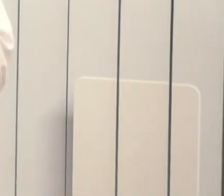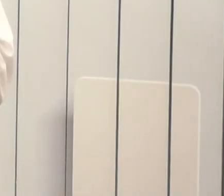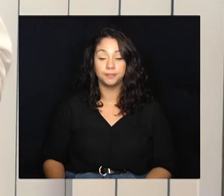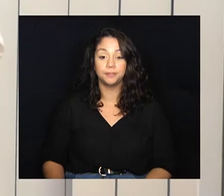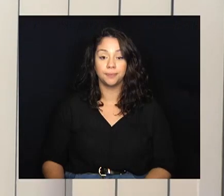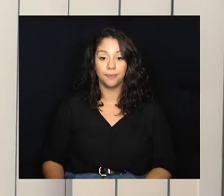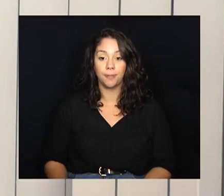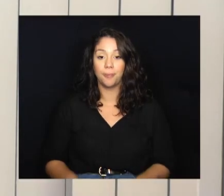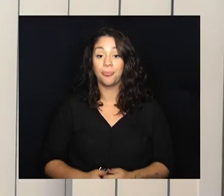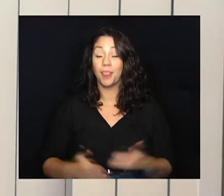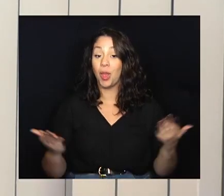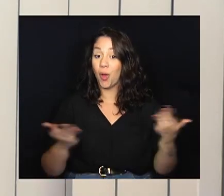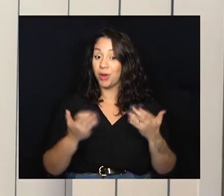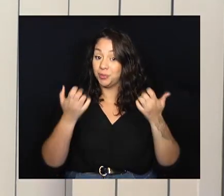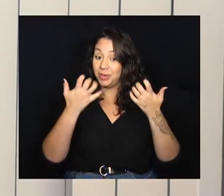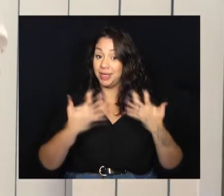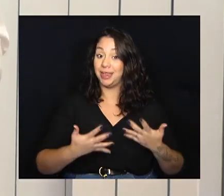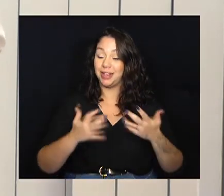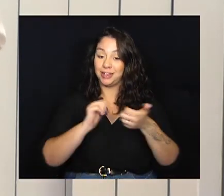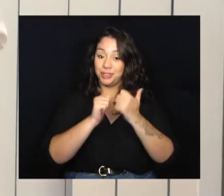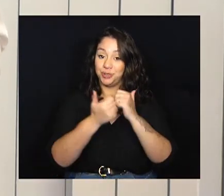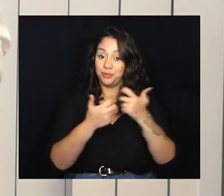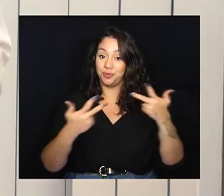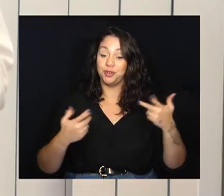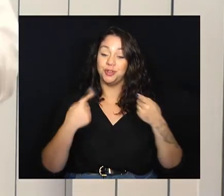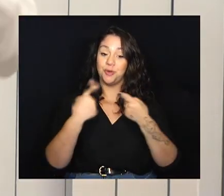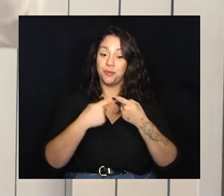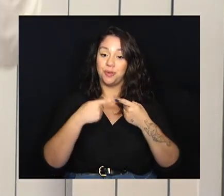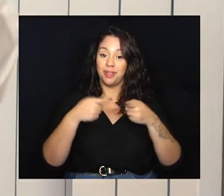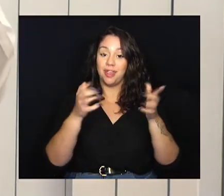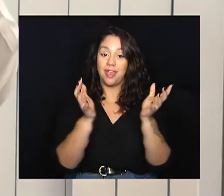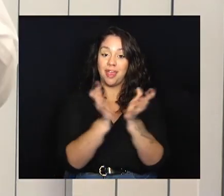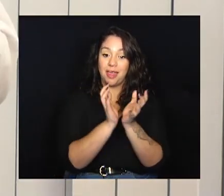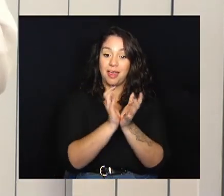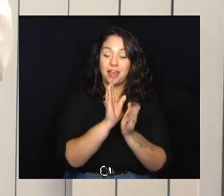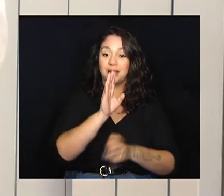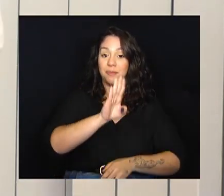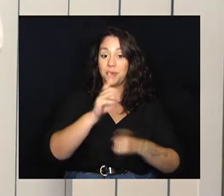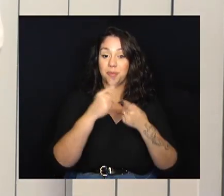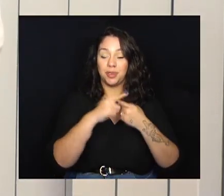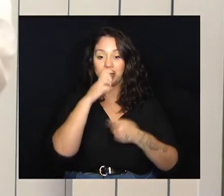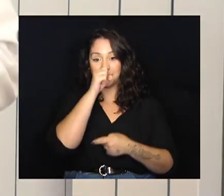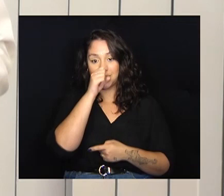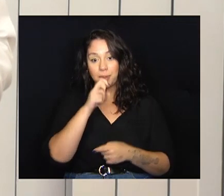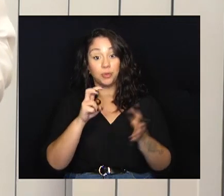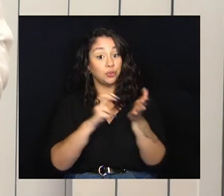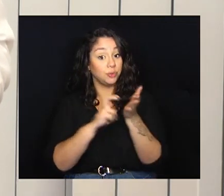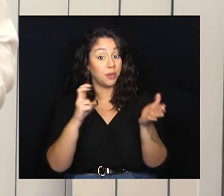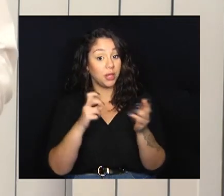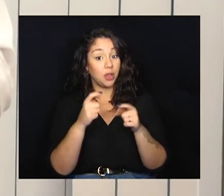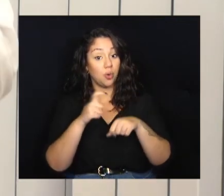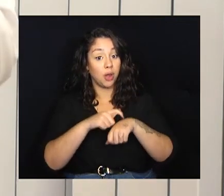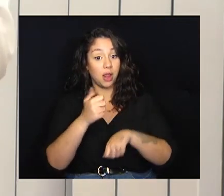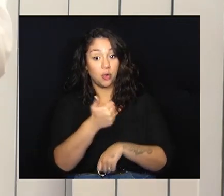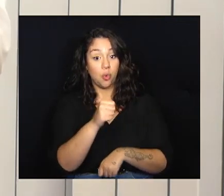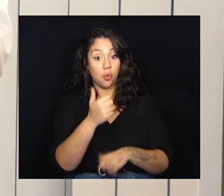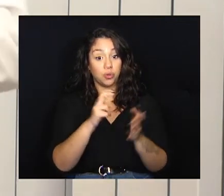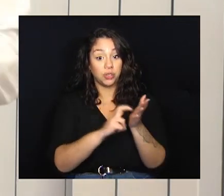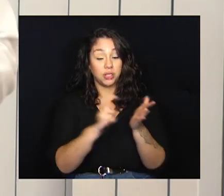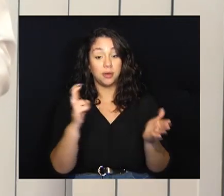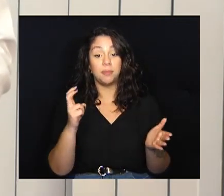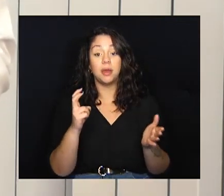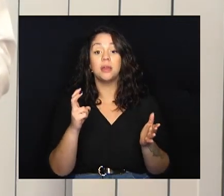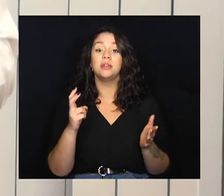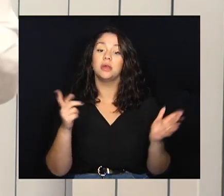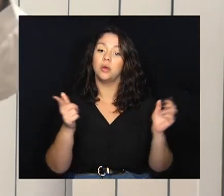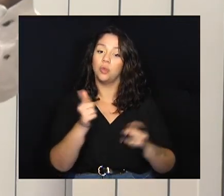hora de balançar as redes do Campeonato Brasileiro da série B porque no sábado sede umas 11 horas da manhã O